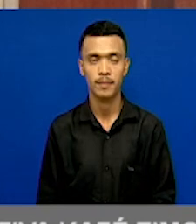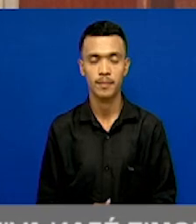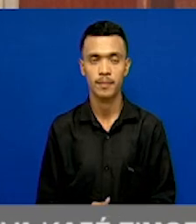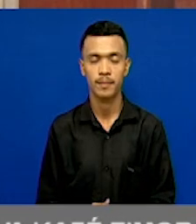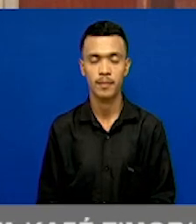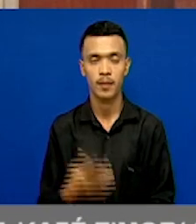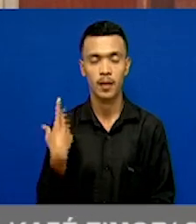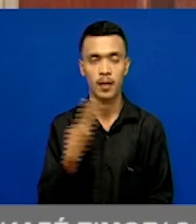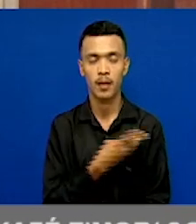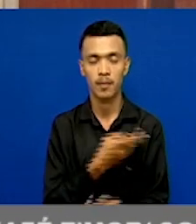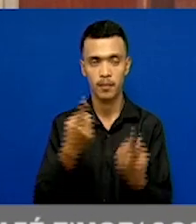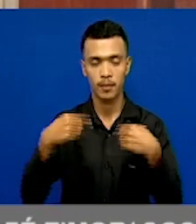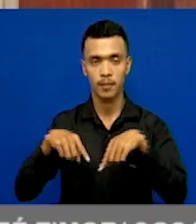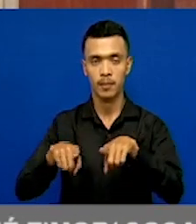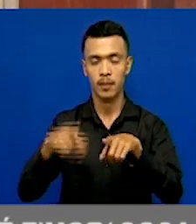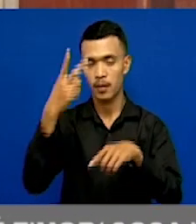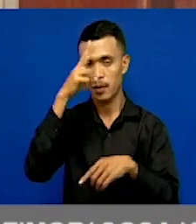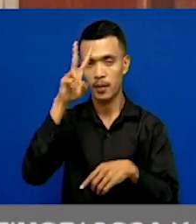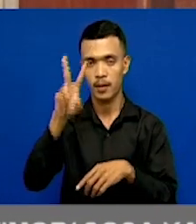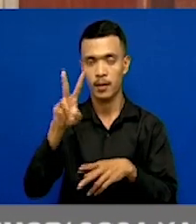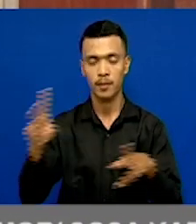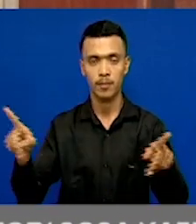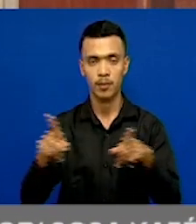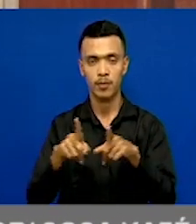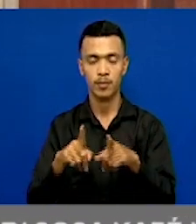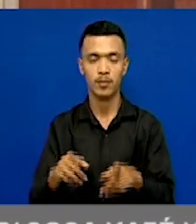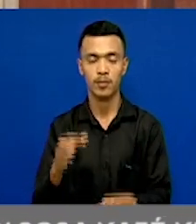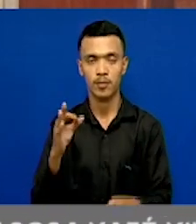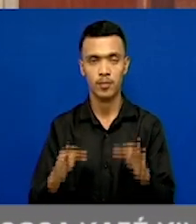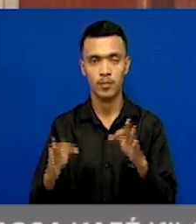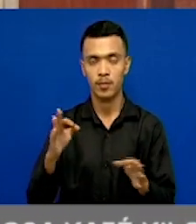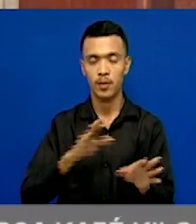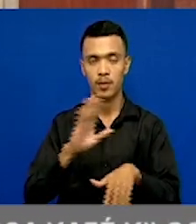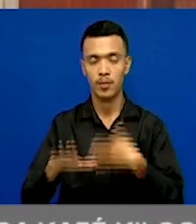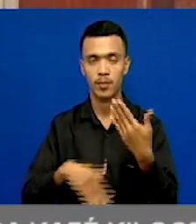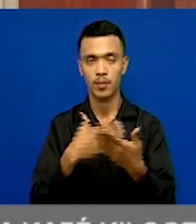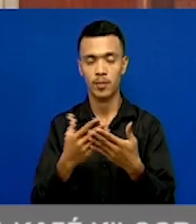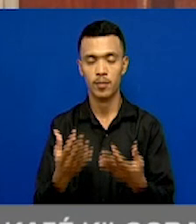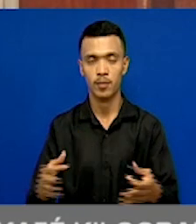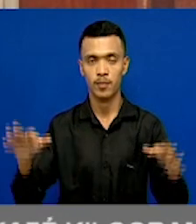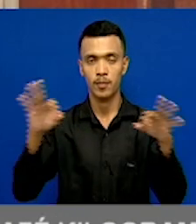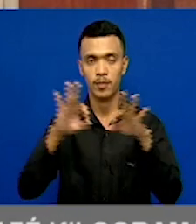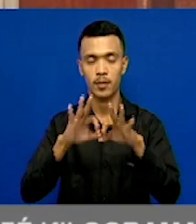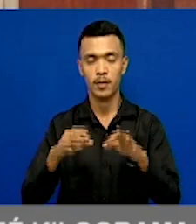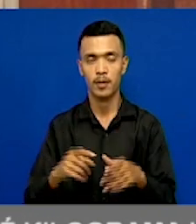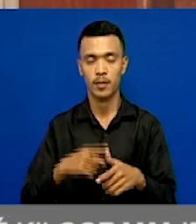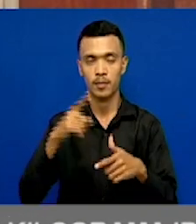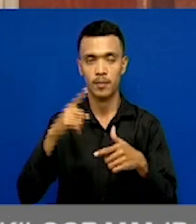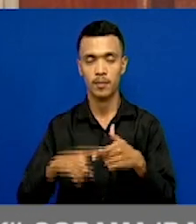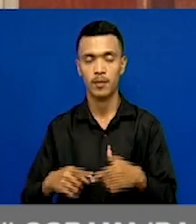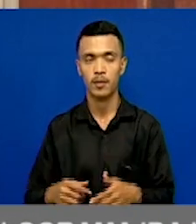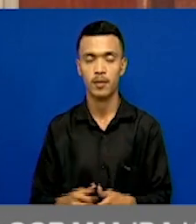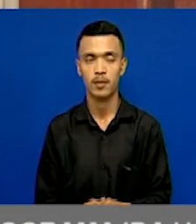dininia. Ami enba are fila fale ba, po, ani vele posto fale ona. Então, o toto prioridade mebe, ami to laga,